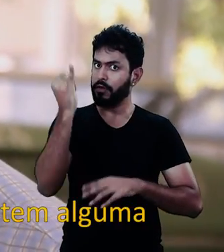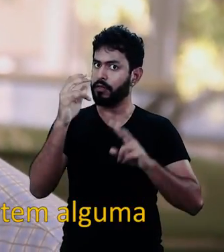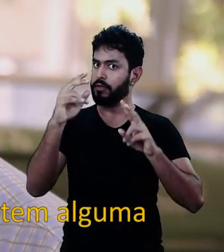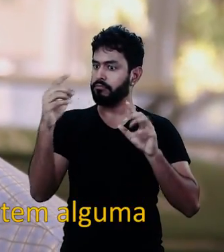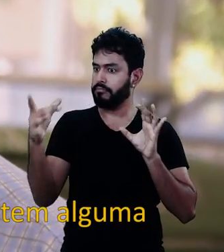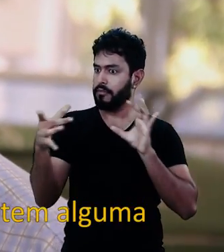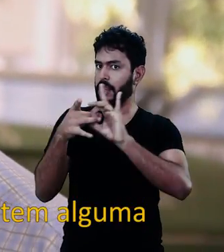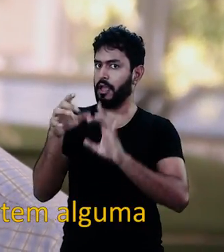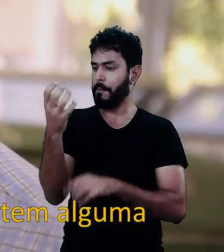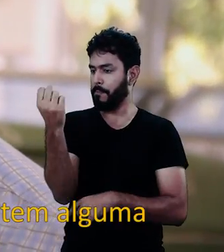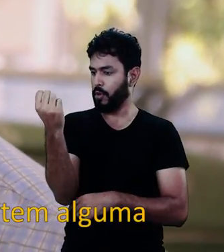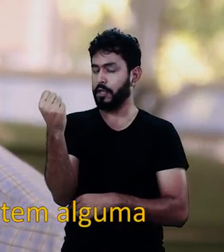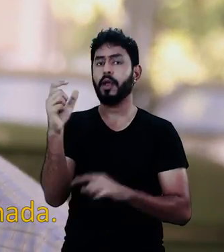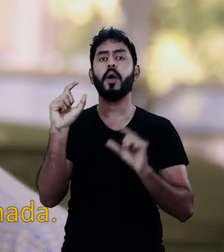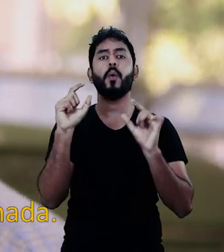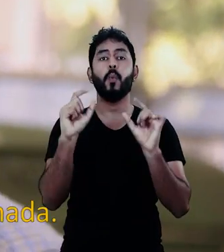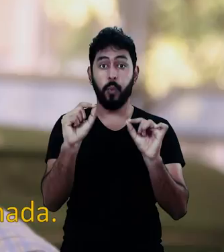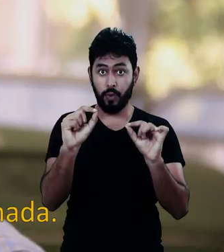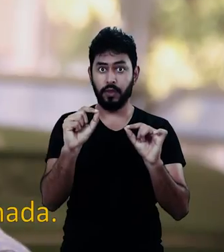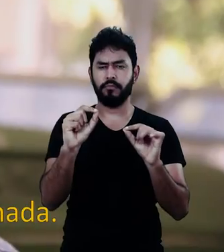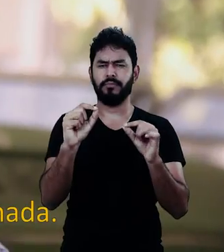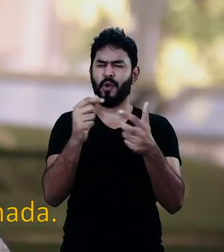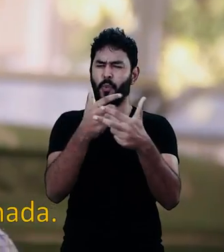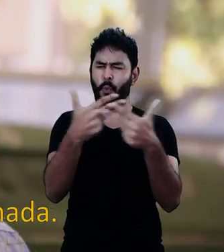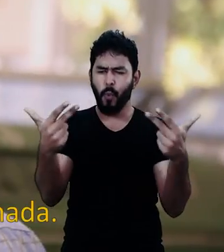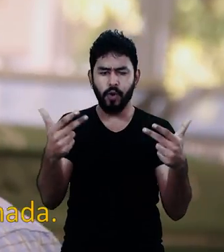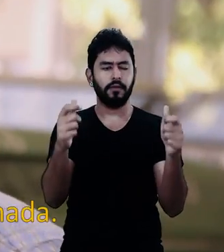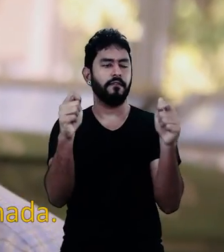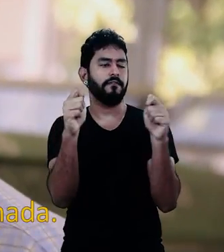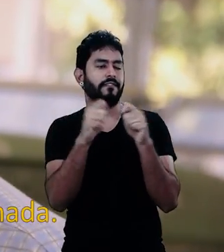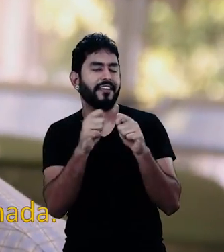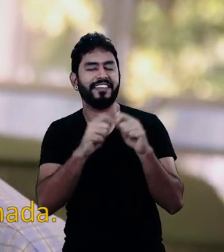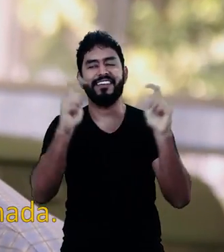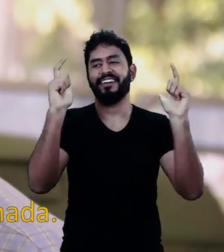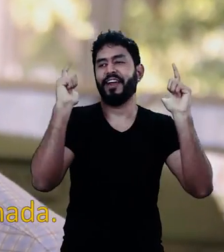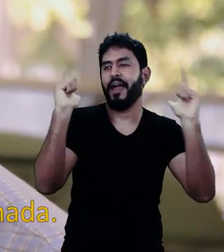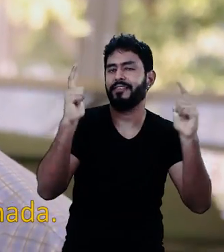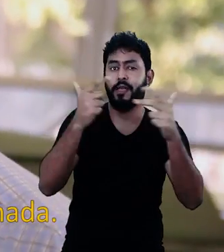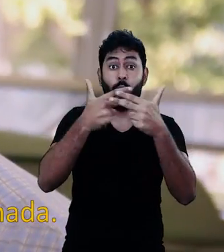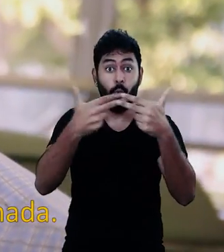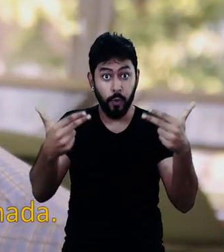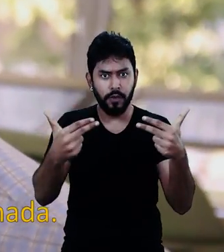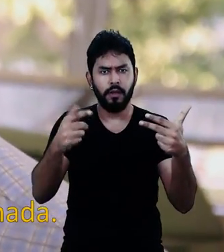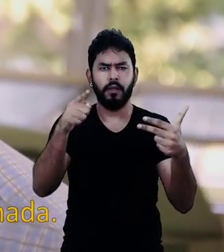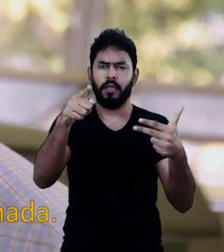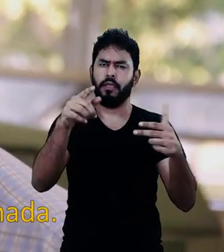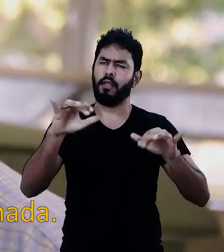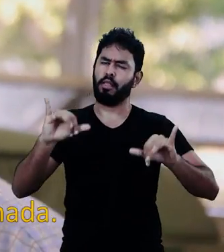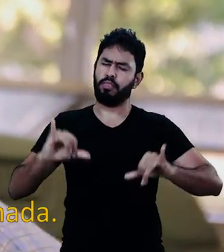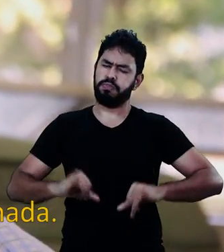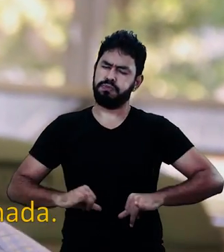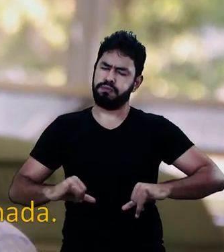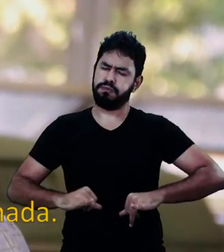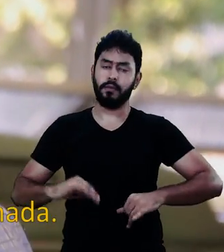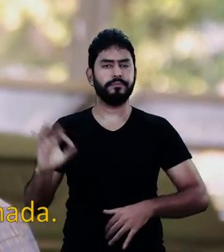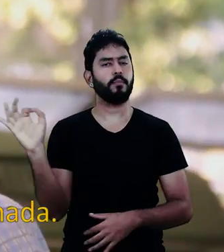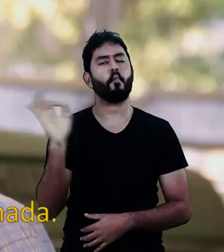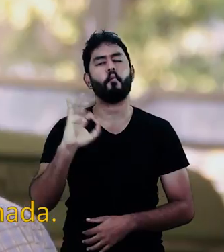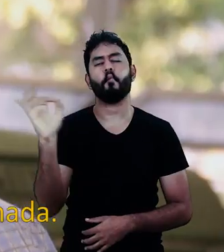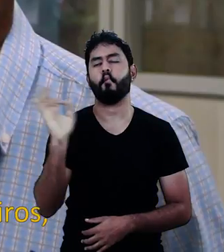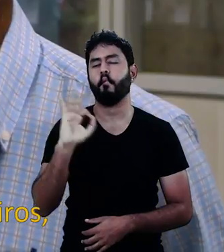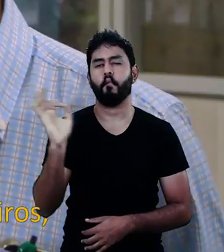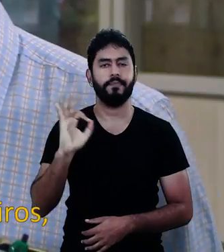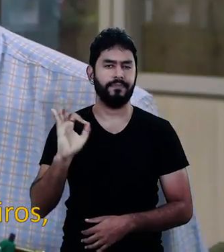aposenta, quando você tem alguma coisa para fazer, você não vai sofrer